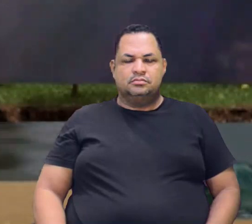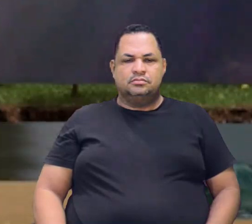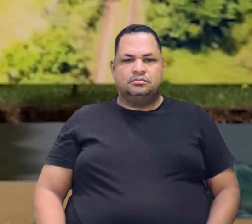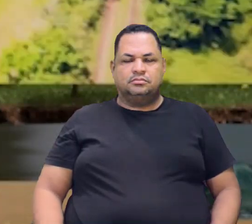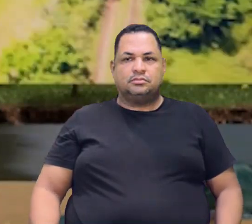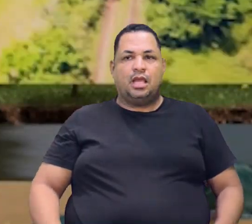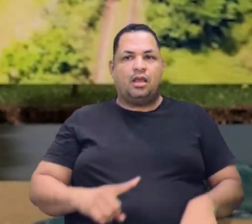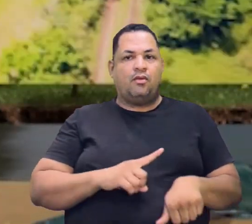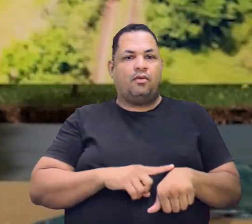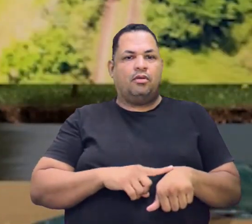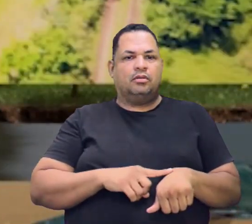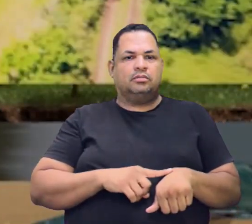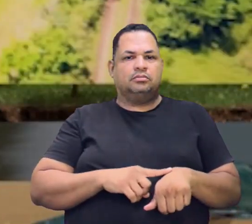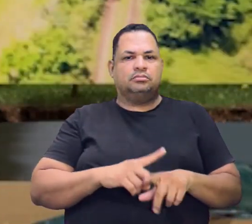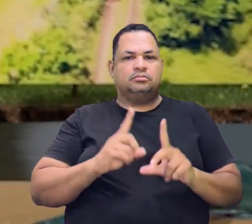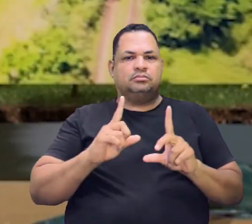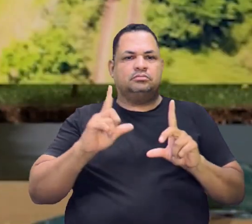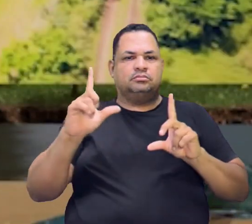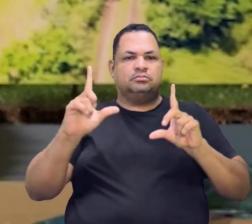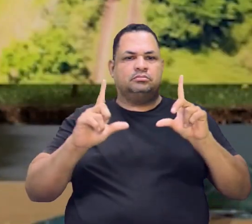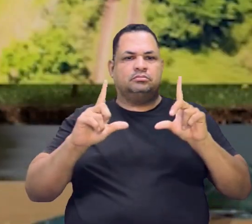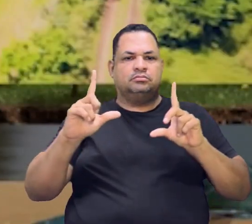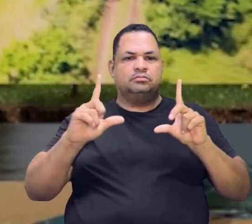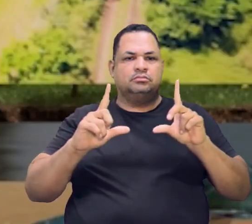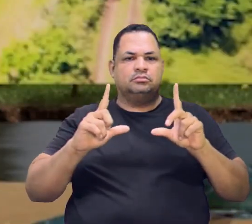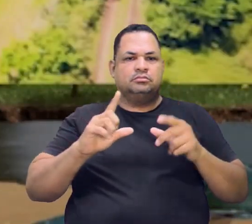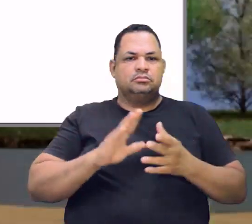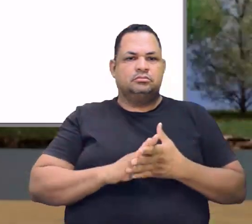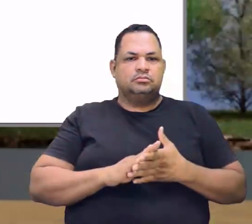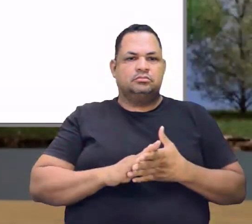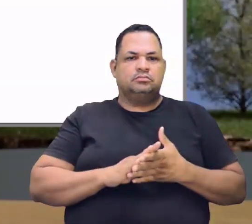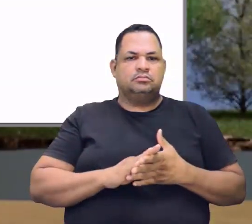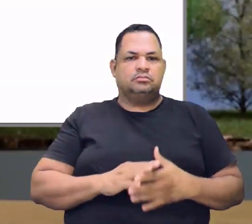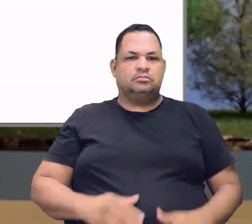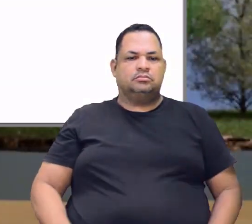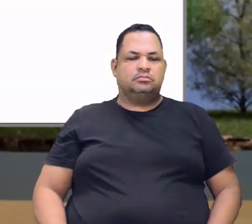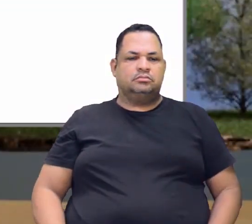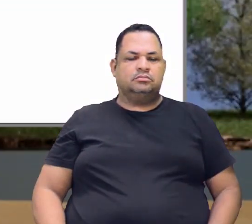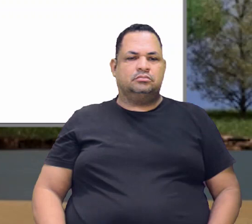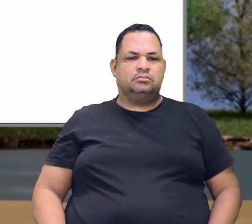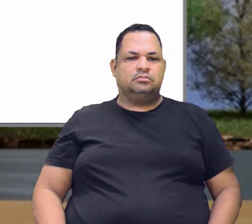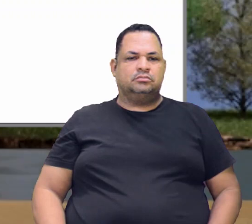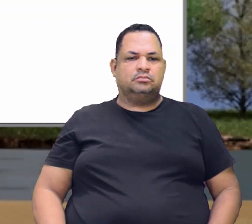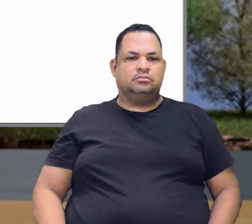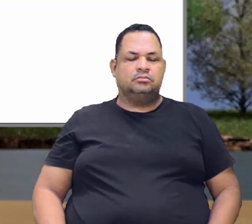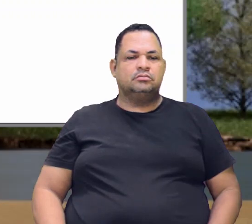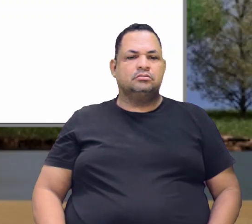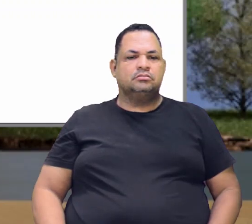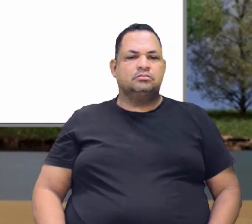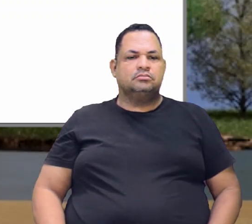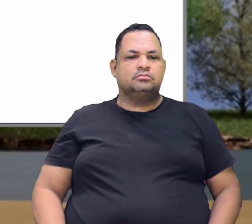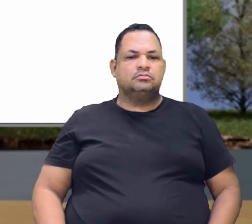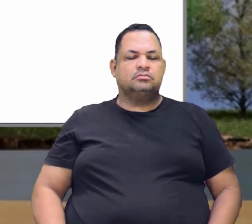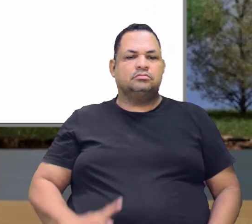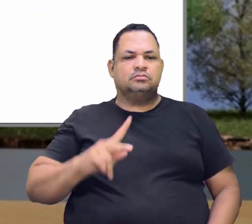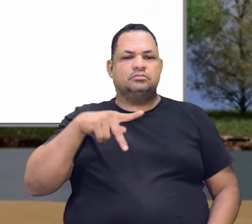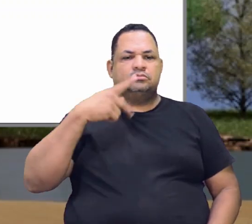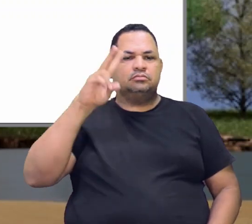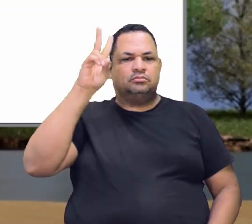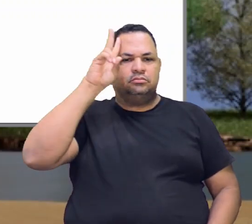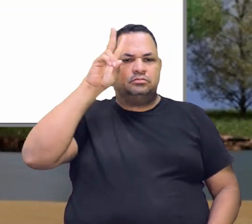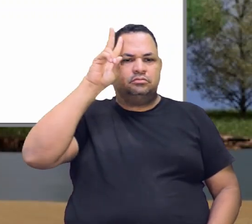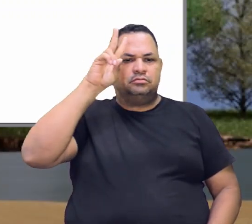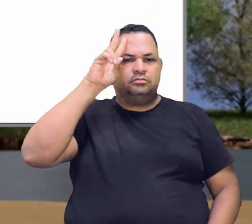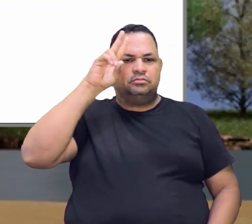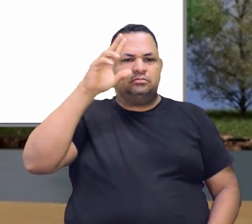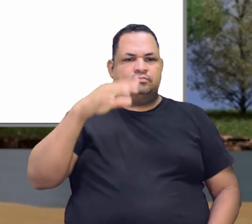Agora há pouco eu mencionei. Joga na tela aqui essa lâmina aí. Isso. Agora há pouco eu mencionei. A